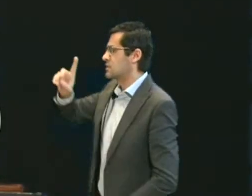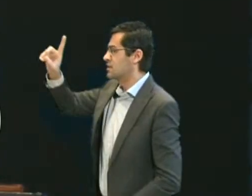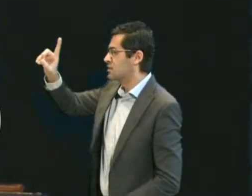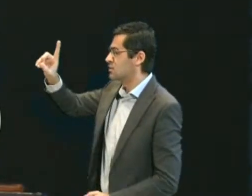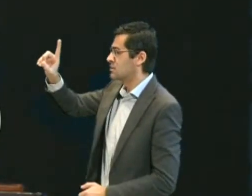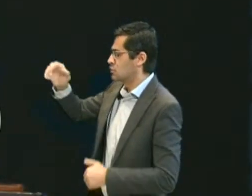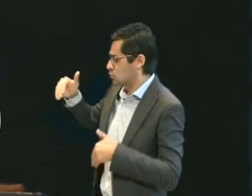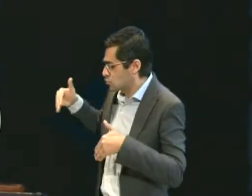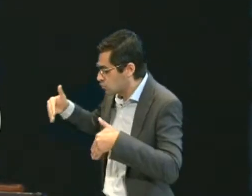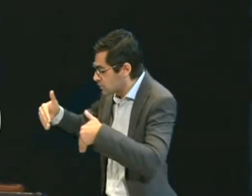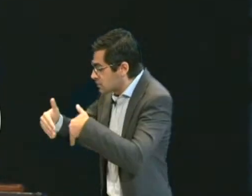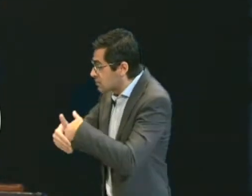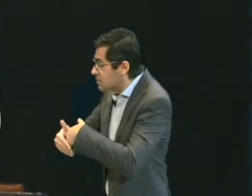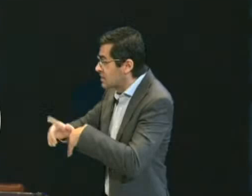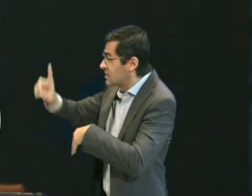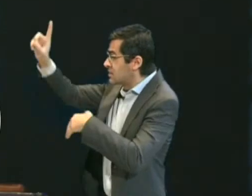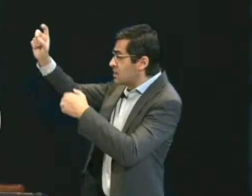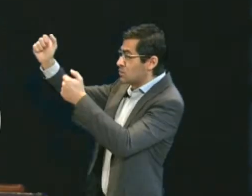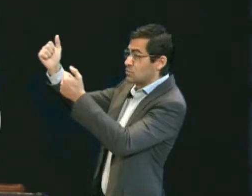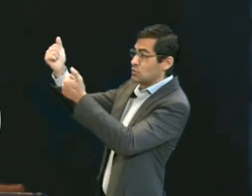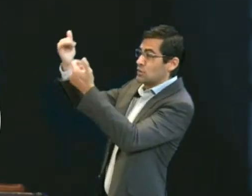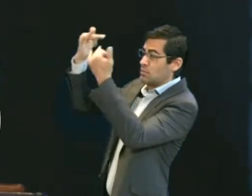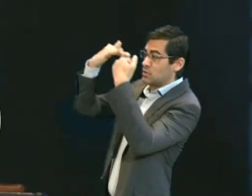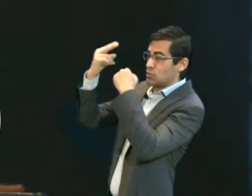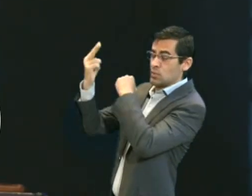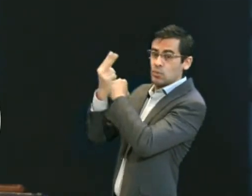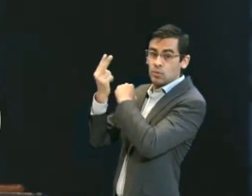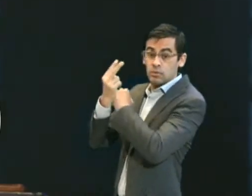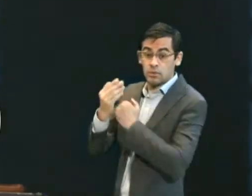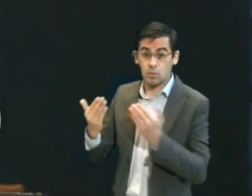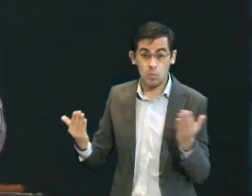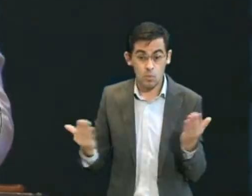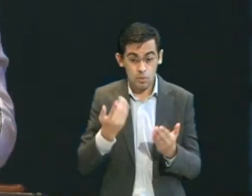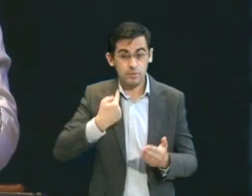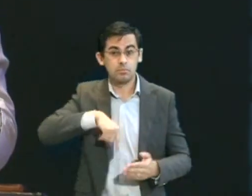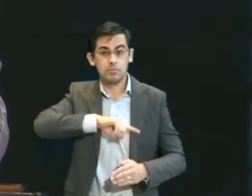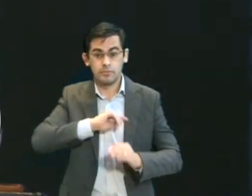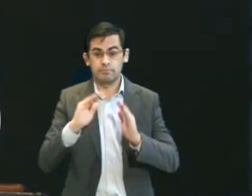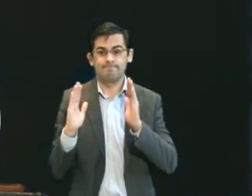favor dEle vem sobre nós. E hoje nós vamos orar.